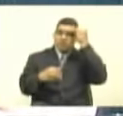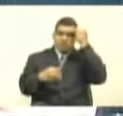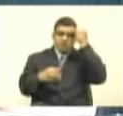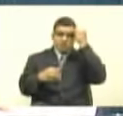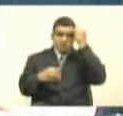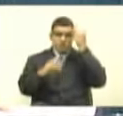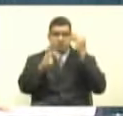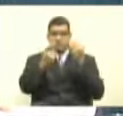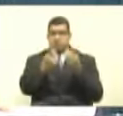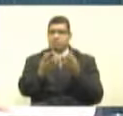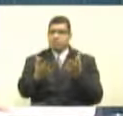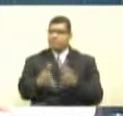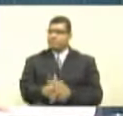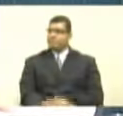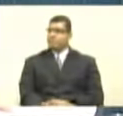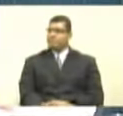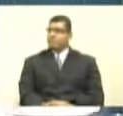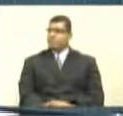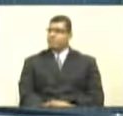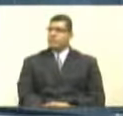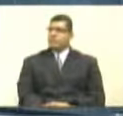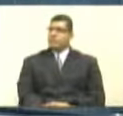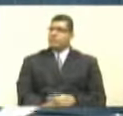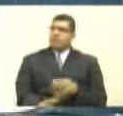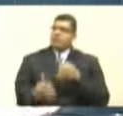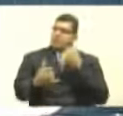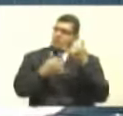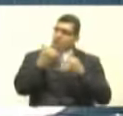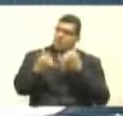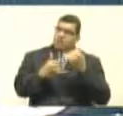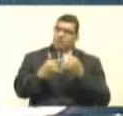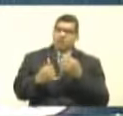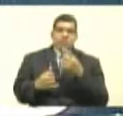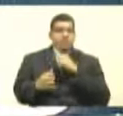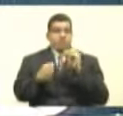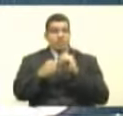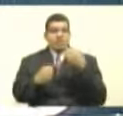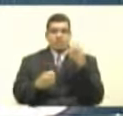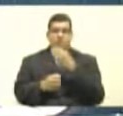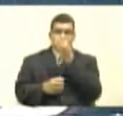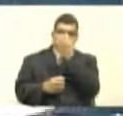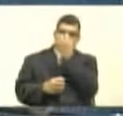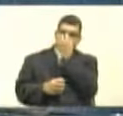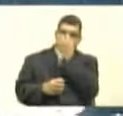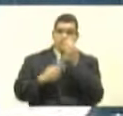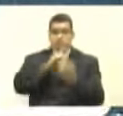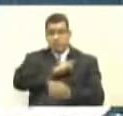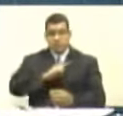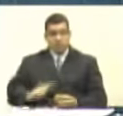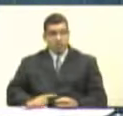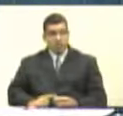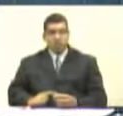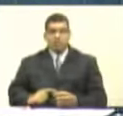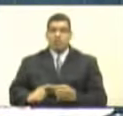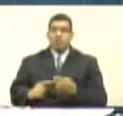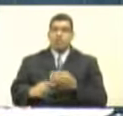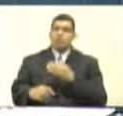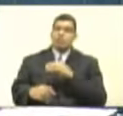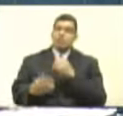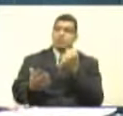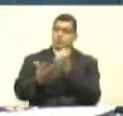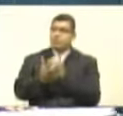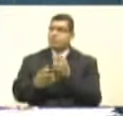custas, deputado Davi Almeida. Isso é querer brincar com a nossa cara. O governador foi apunhalado